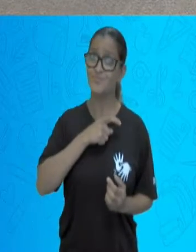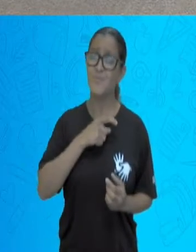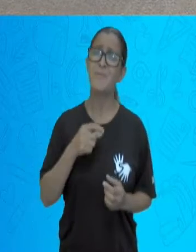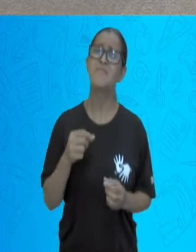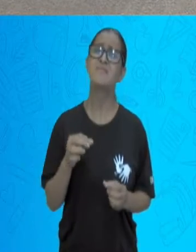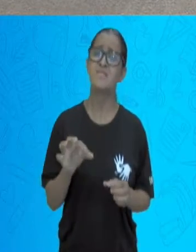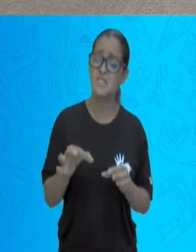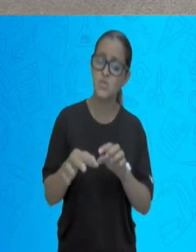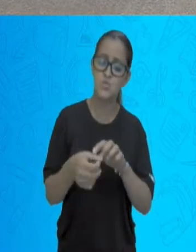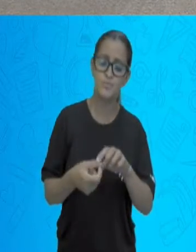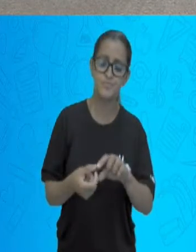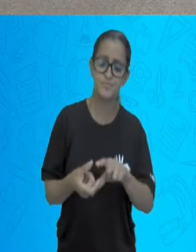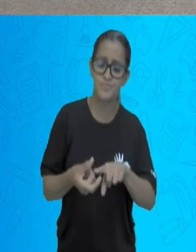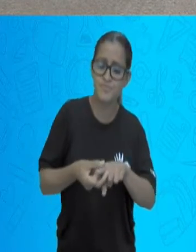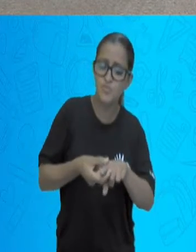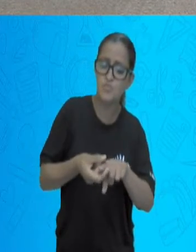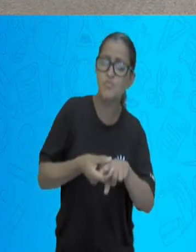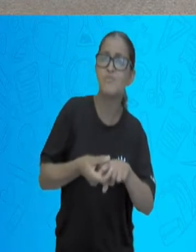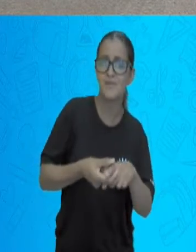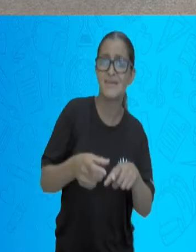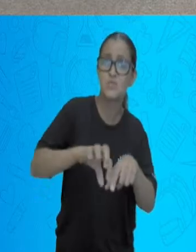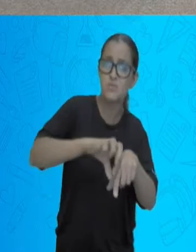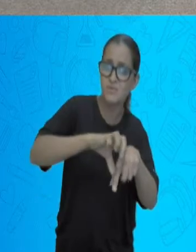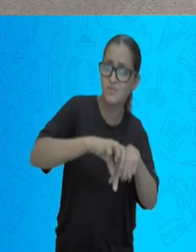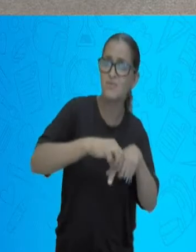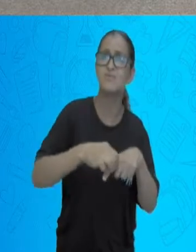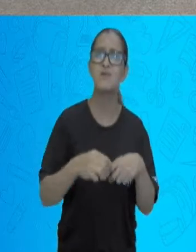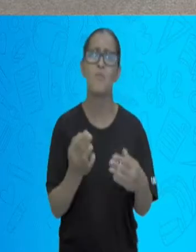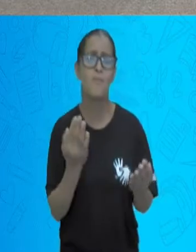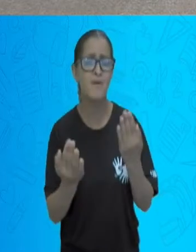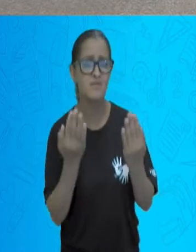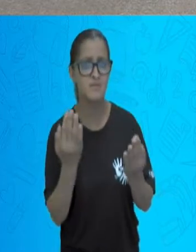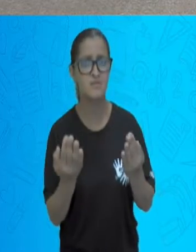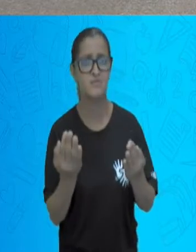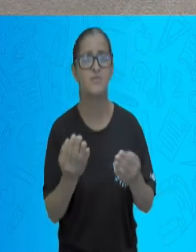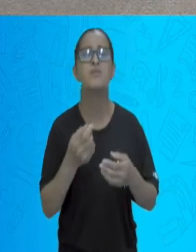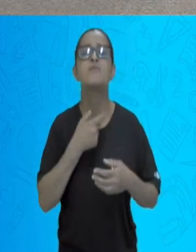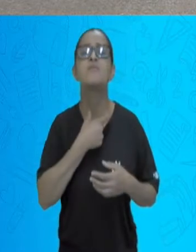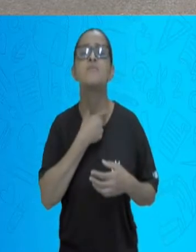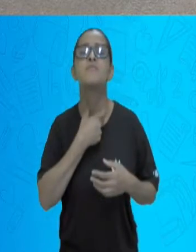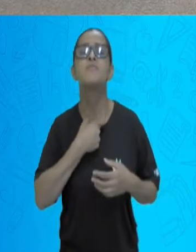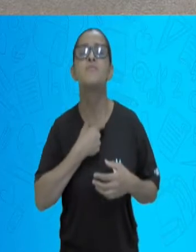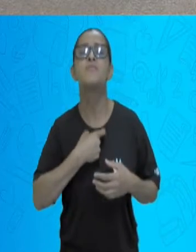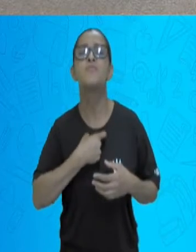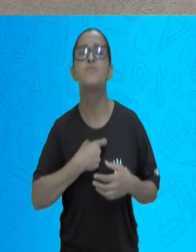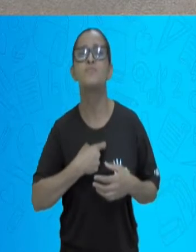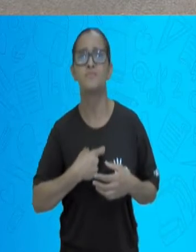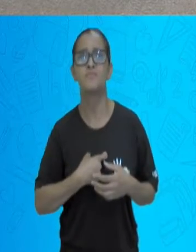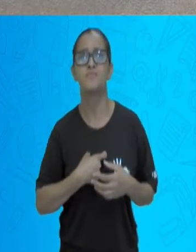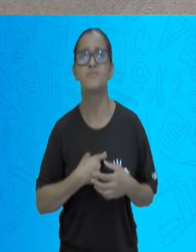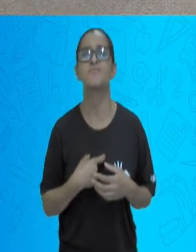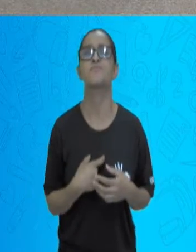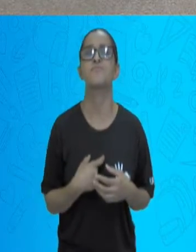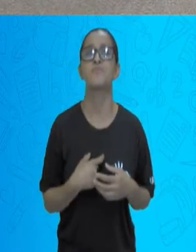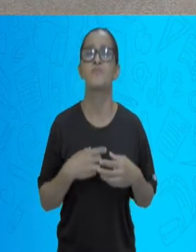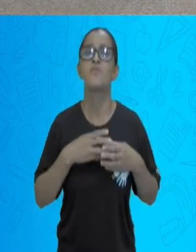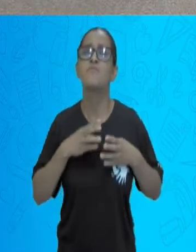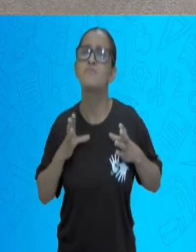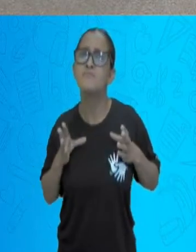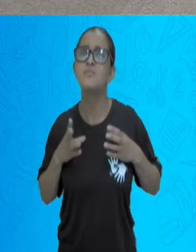de elasticidade para facilitar. Então, ela consegue ter essa